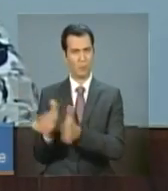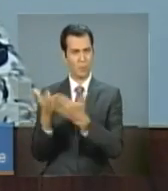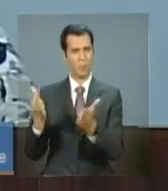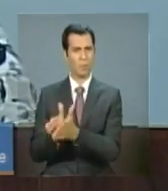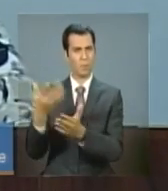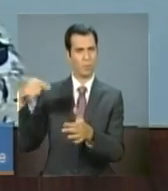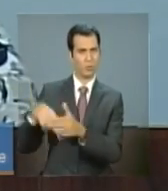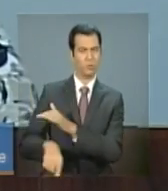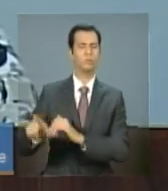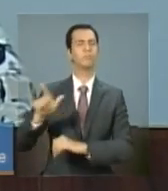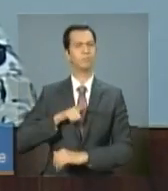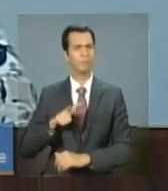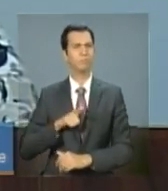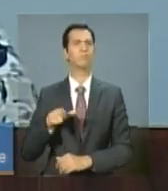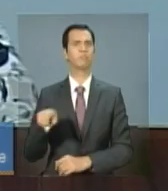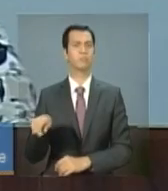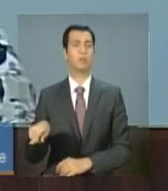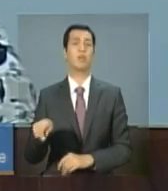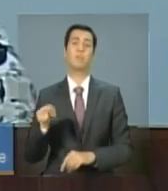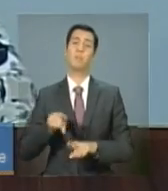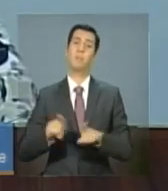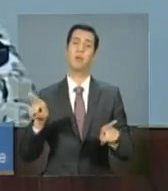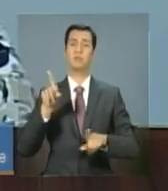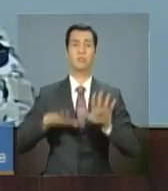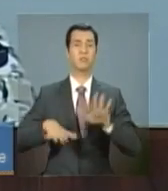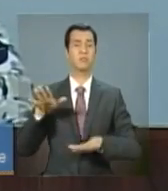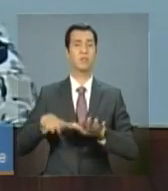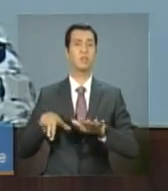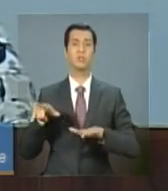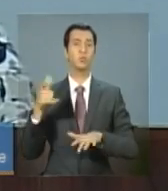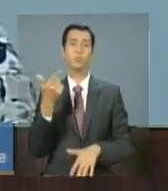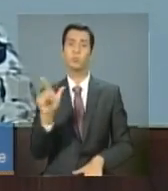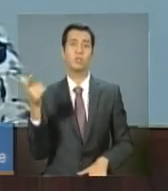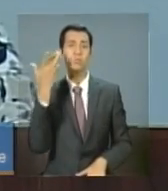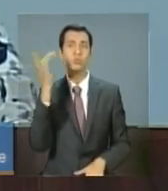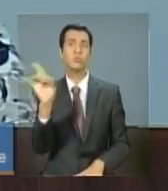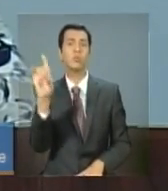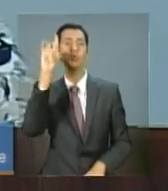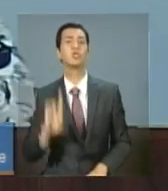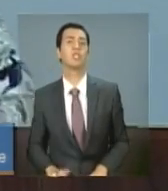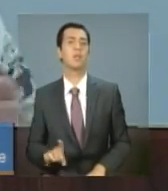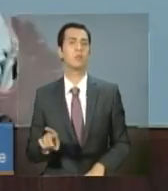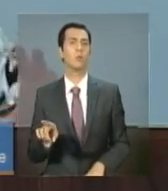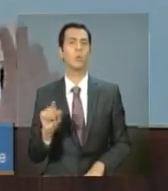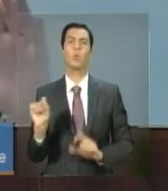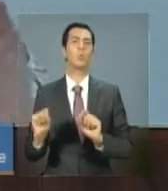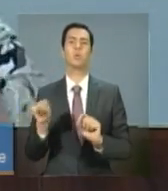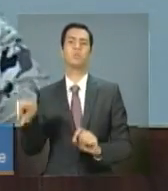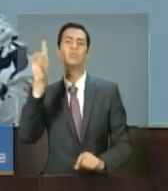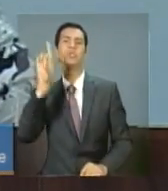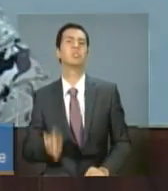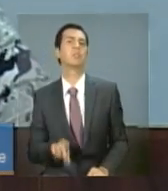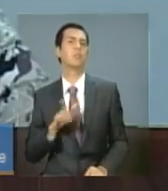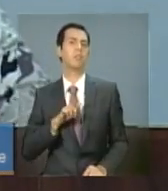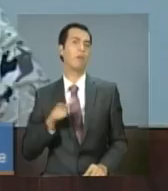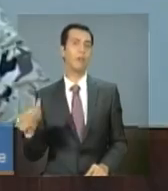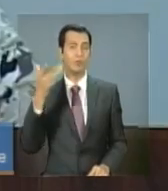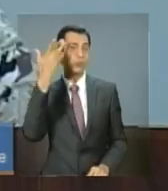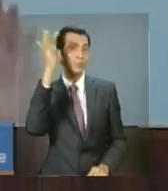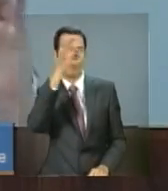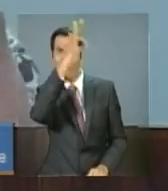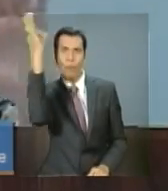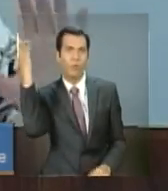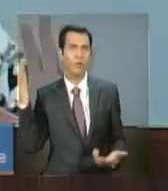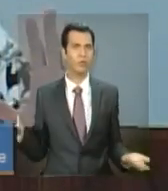necessidades, que muitas vezes não sabe sequer os seus direitos. Então, nós não queremos que o Brasil Sem Miséria